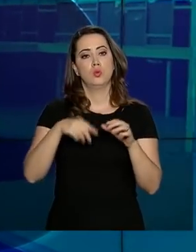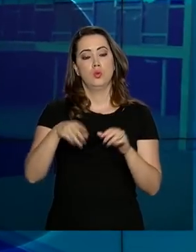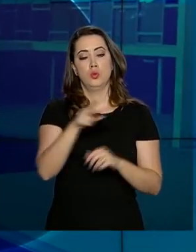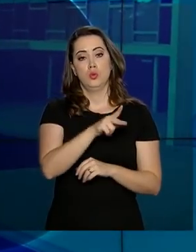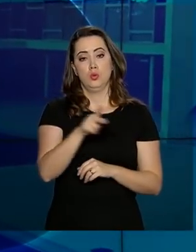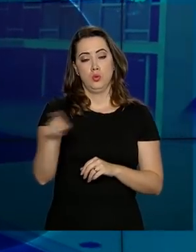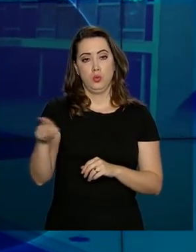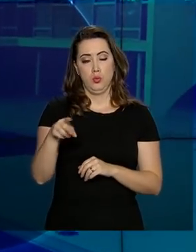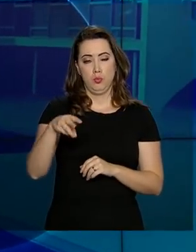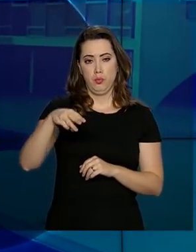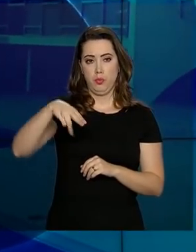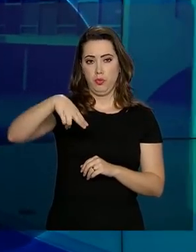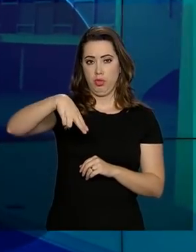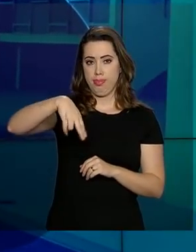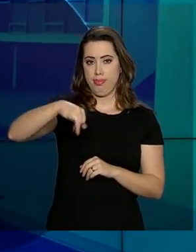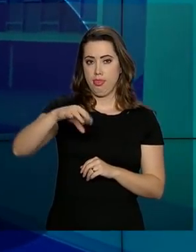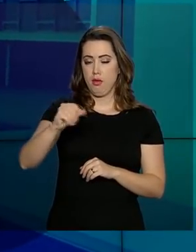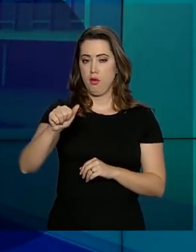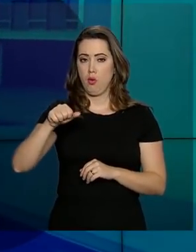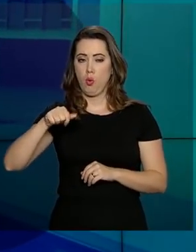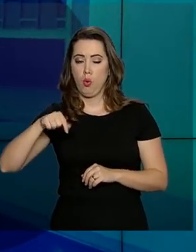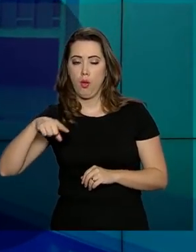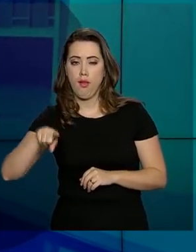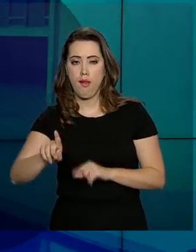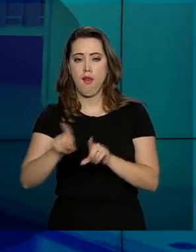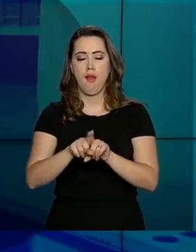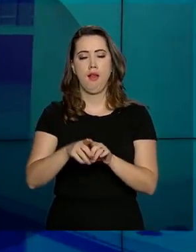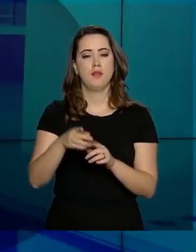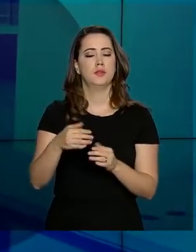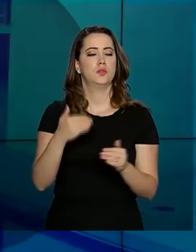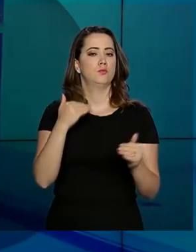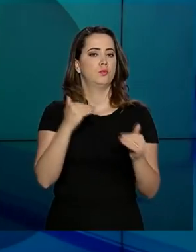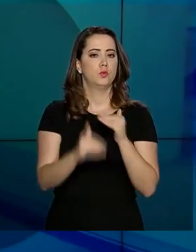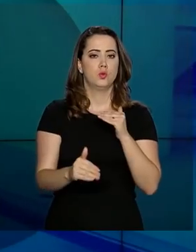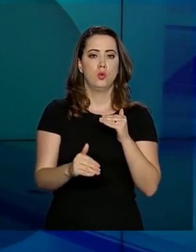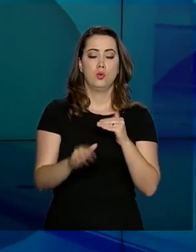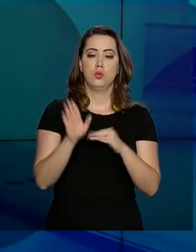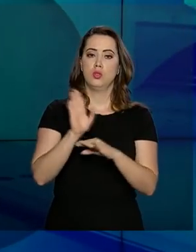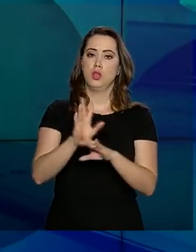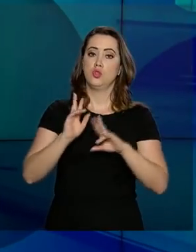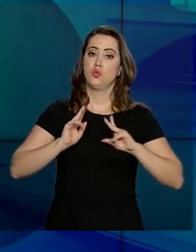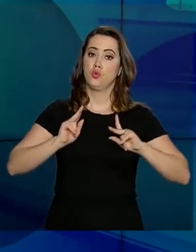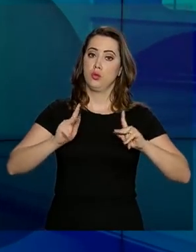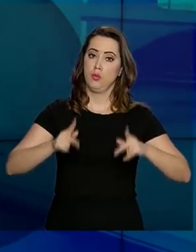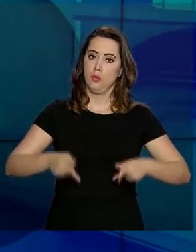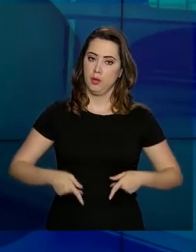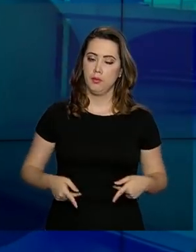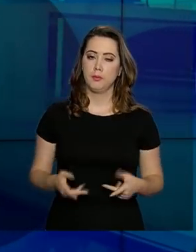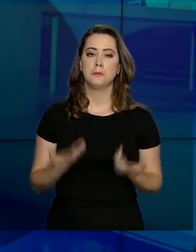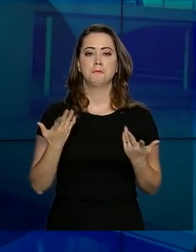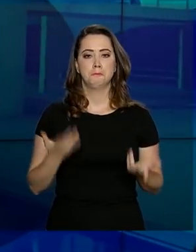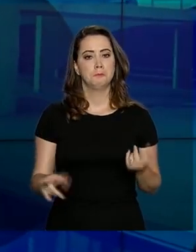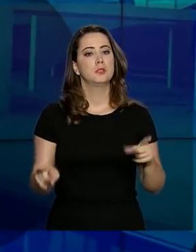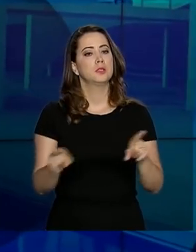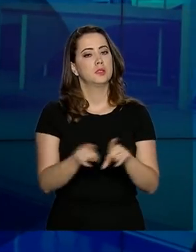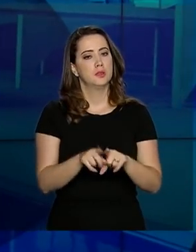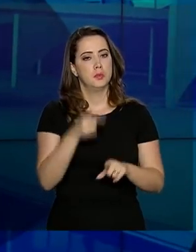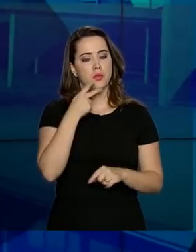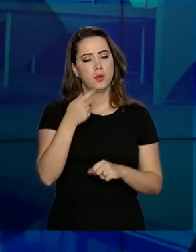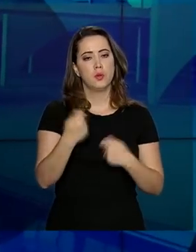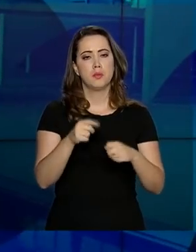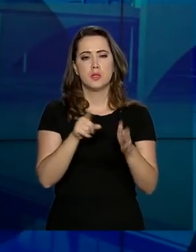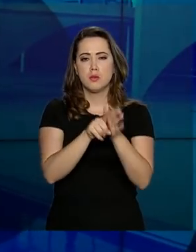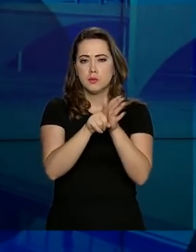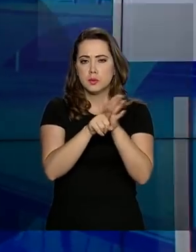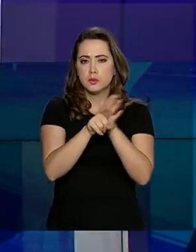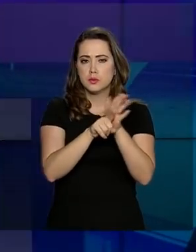Maduro impediu que a população recebesse ajuda humanitária. Além disso, reitera a necessidade de